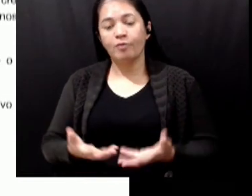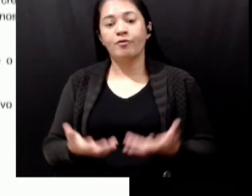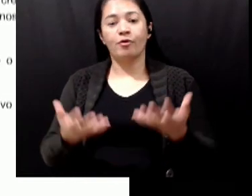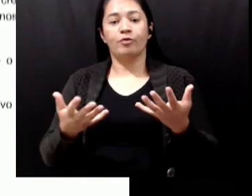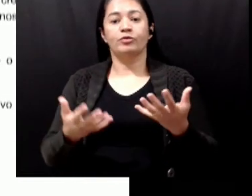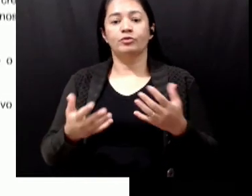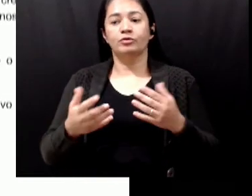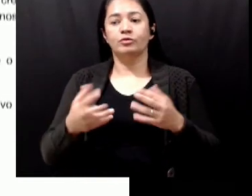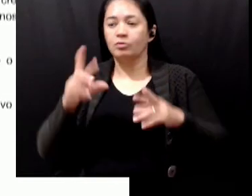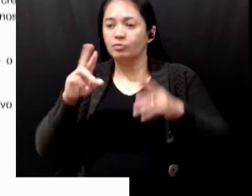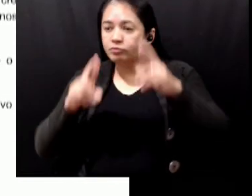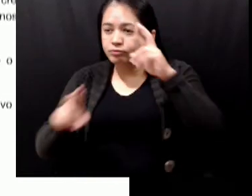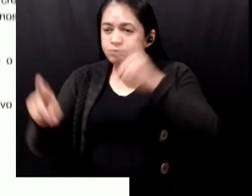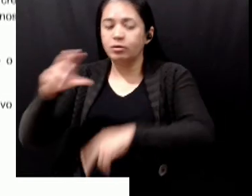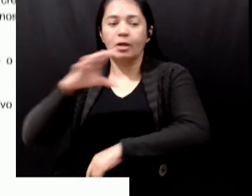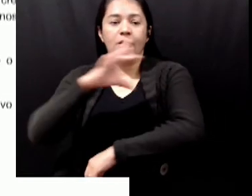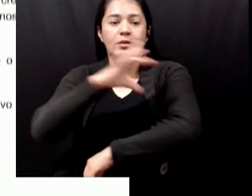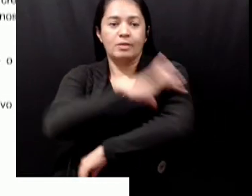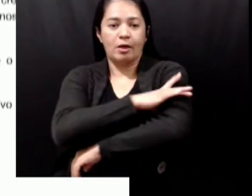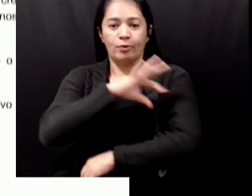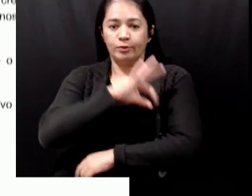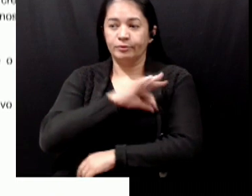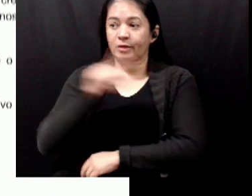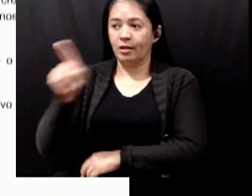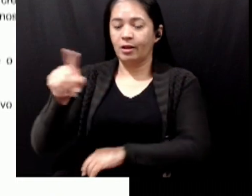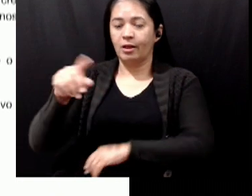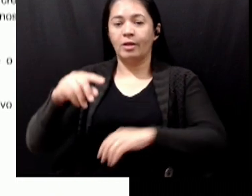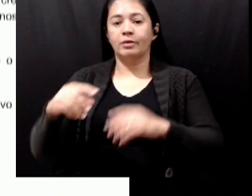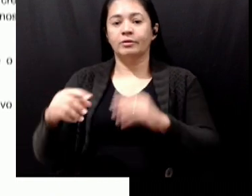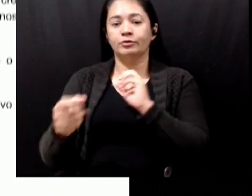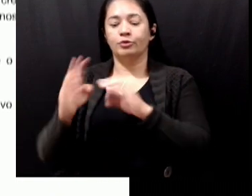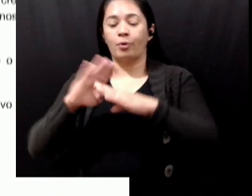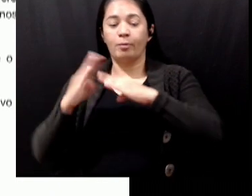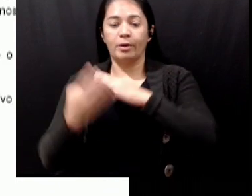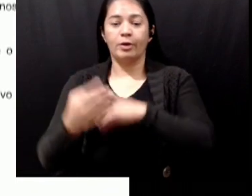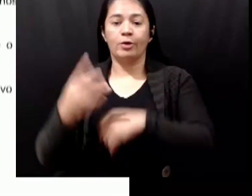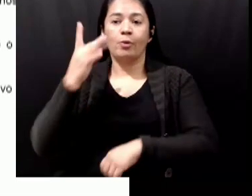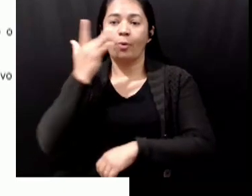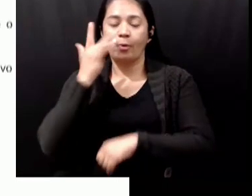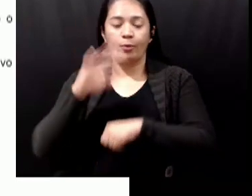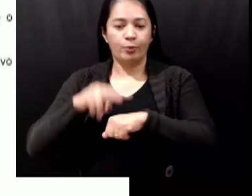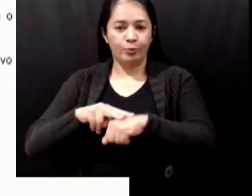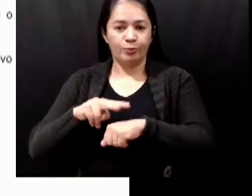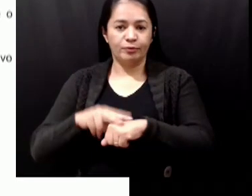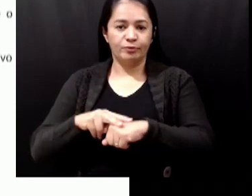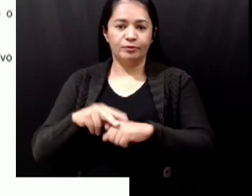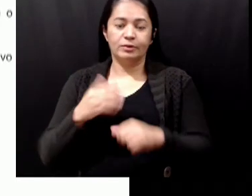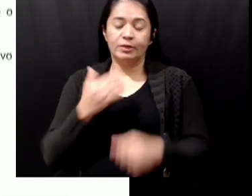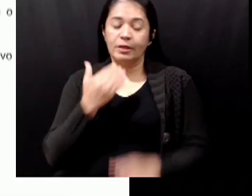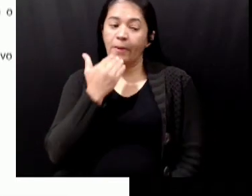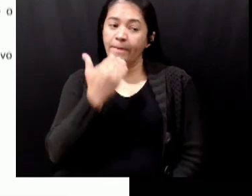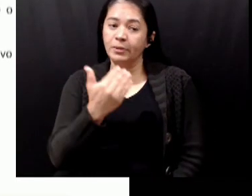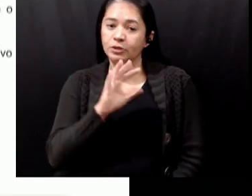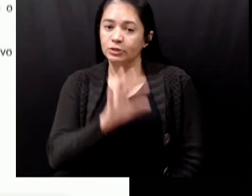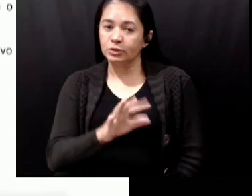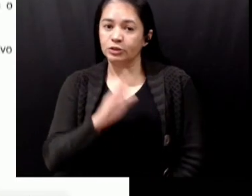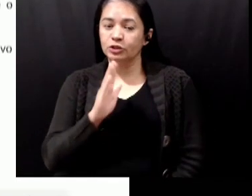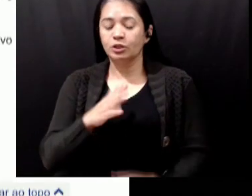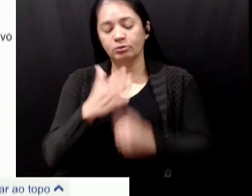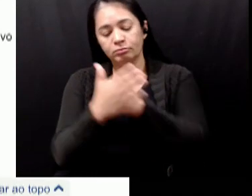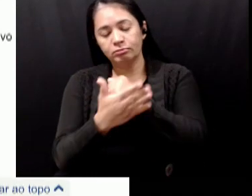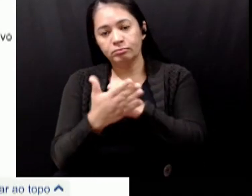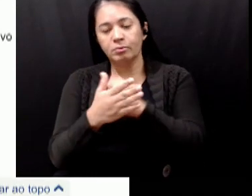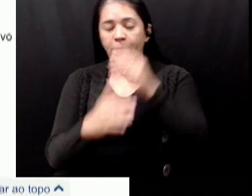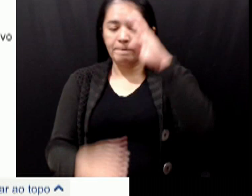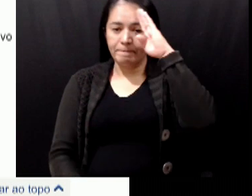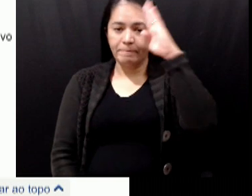Guarda Municipal lá para o distrito do Ouro Verde. Essa solicitação está fundamentada principalmente